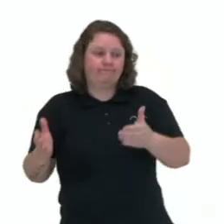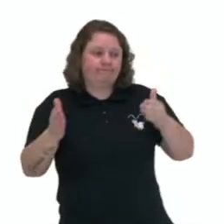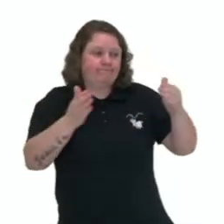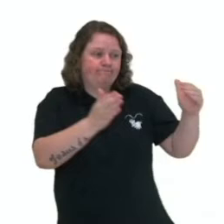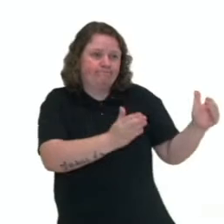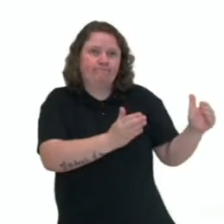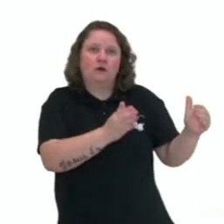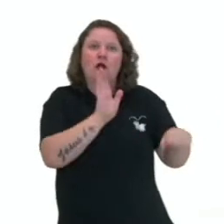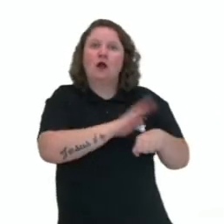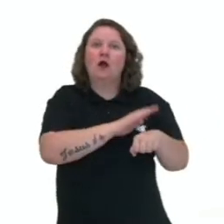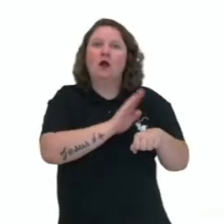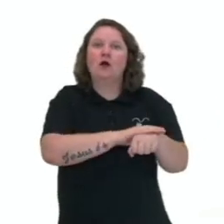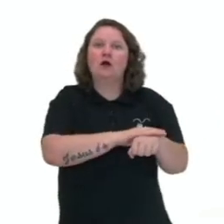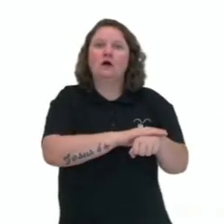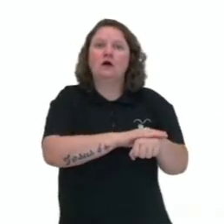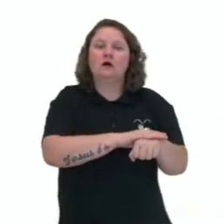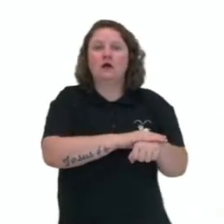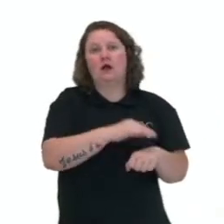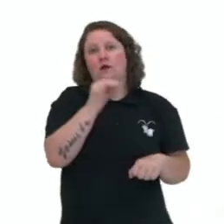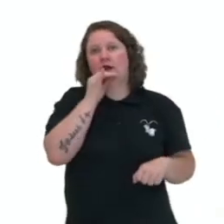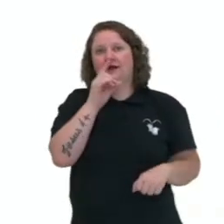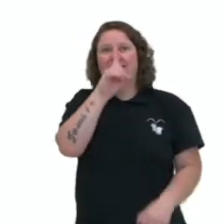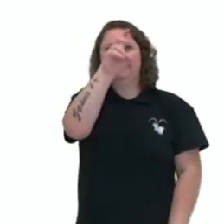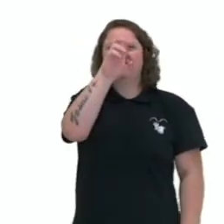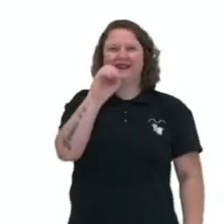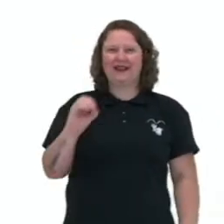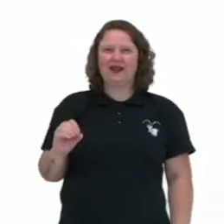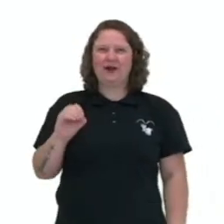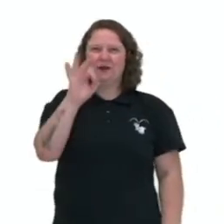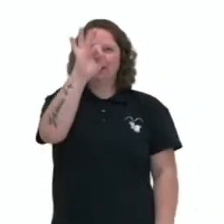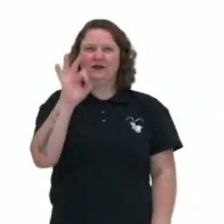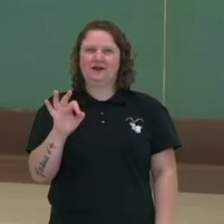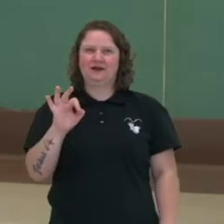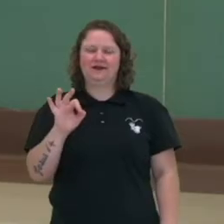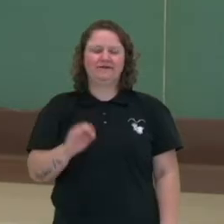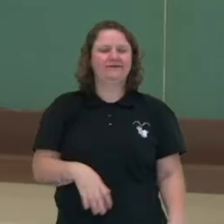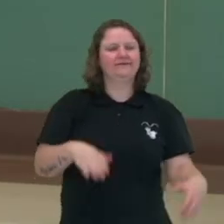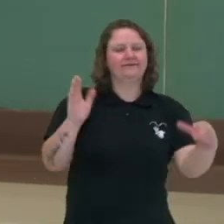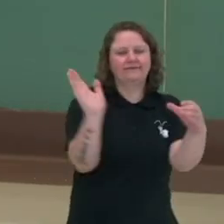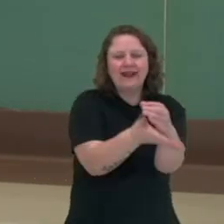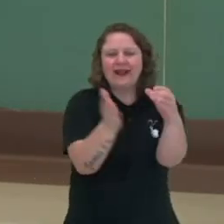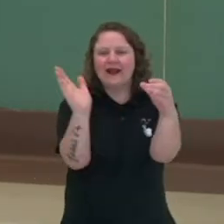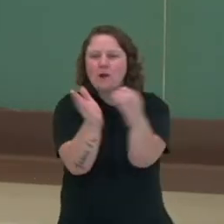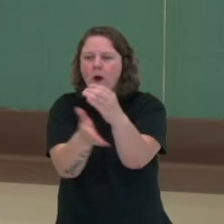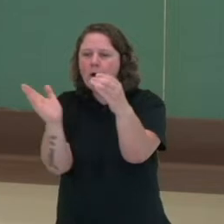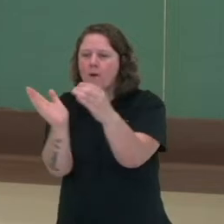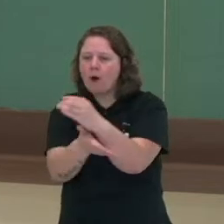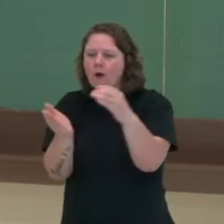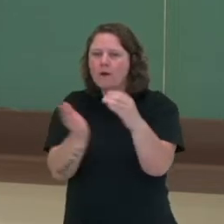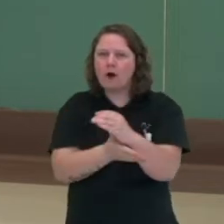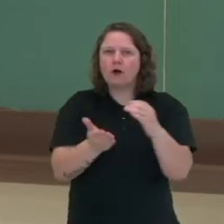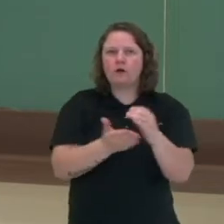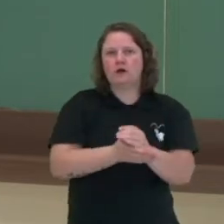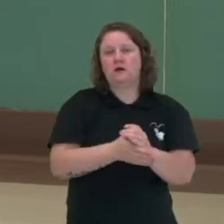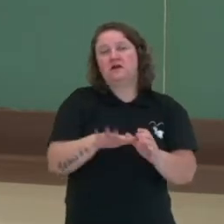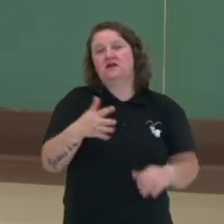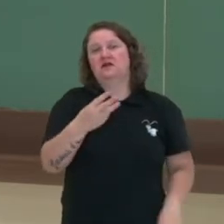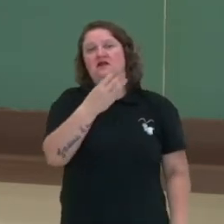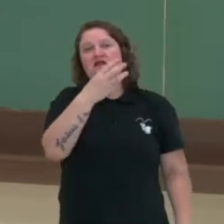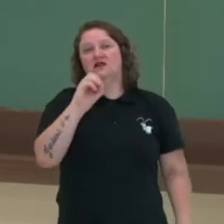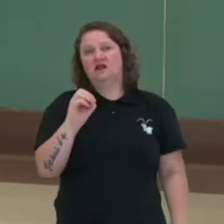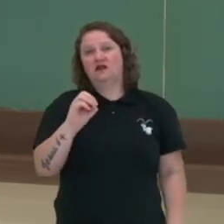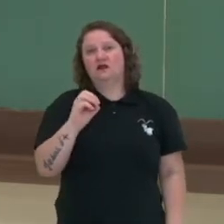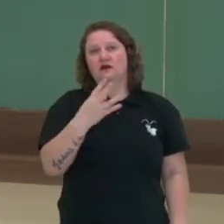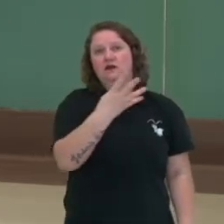colheita. Então, colhi 100% de feijão, trigo, né, melhor dizendo. 30% ou 40% era